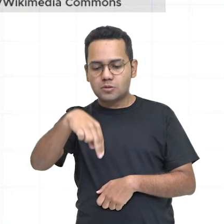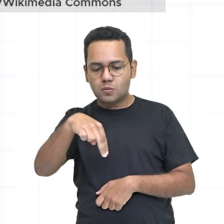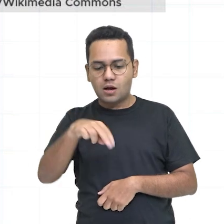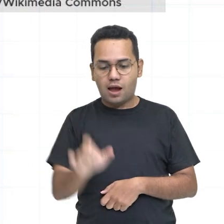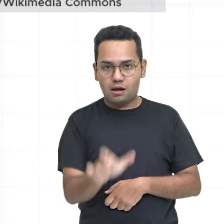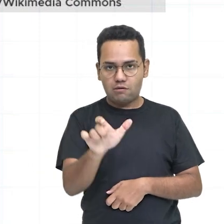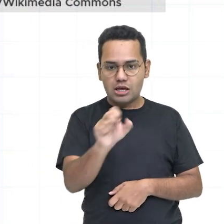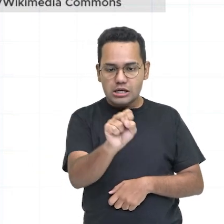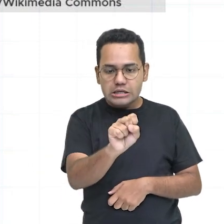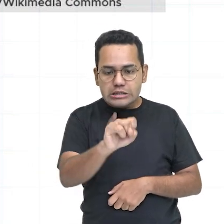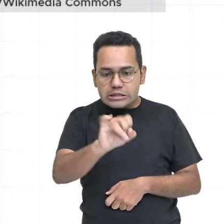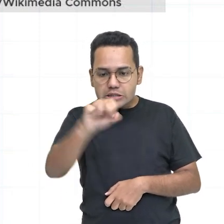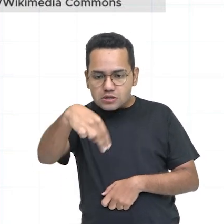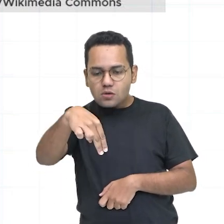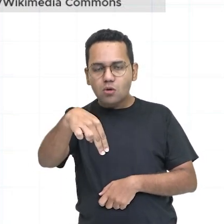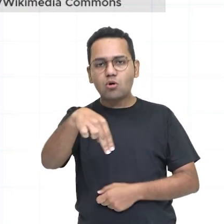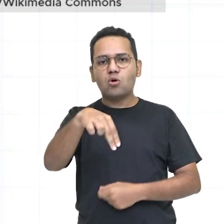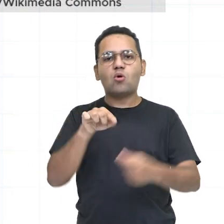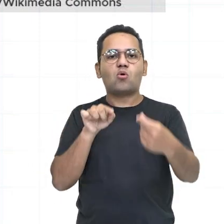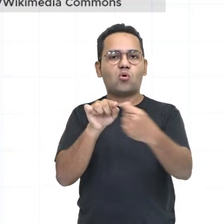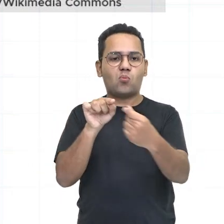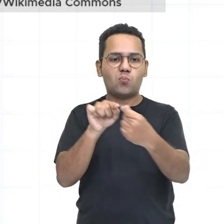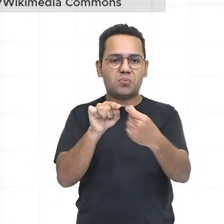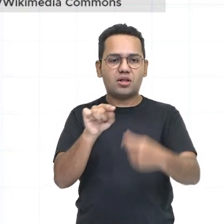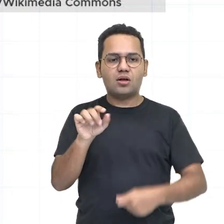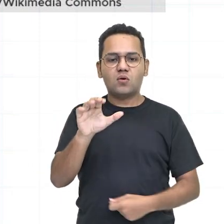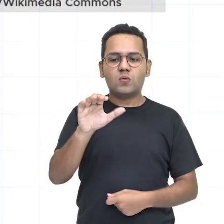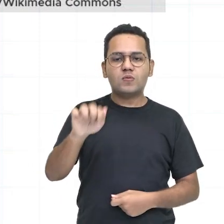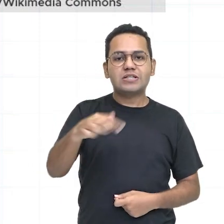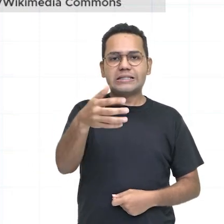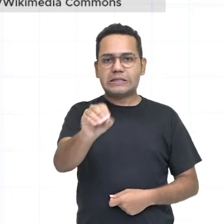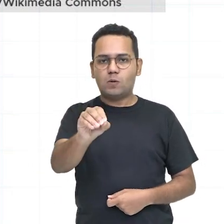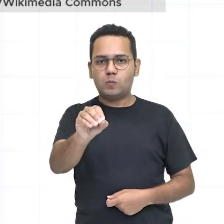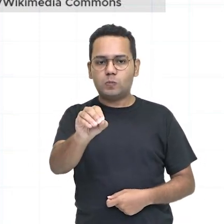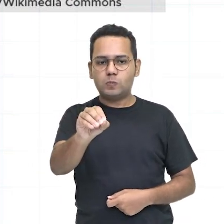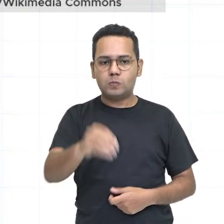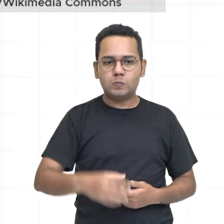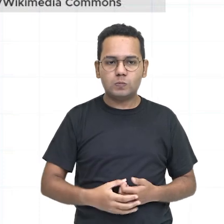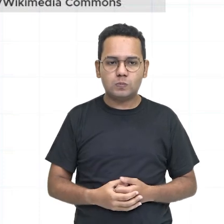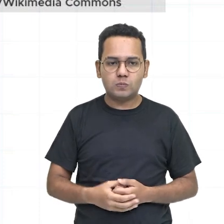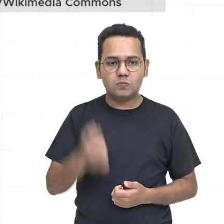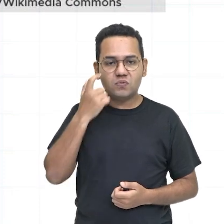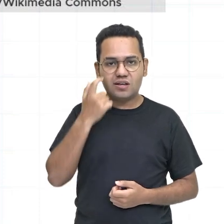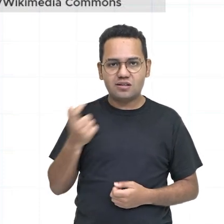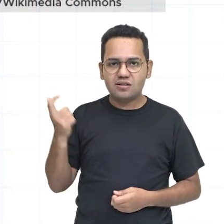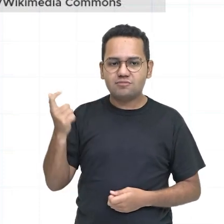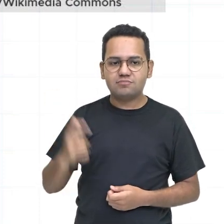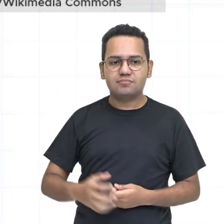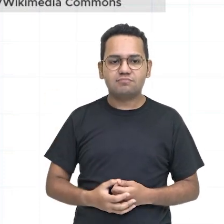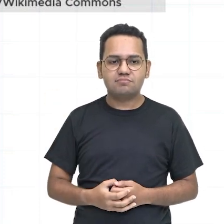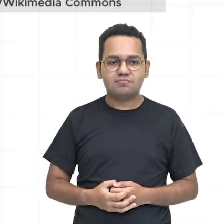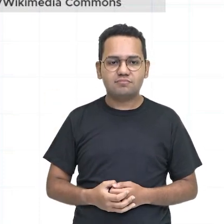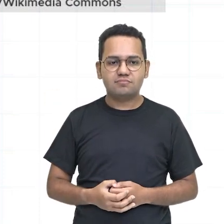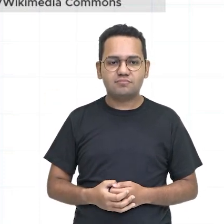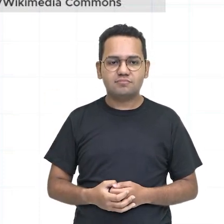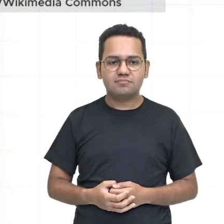Então, expansão é como se fosse o nosso são,